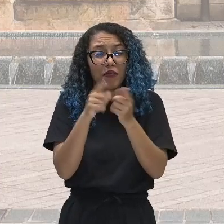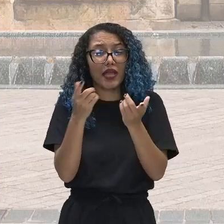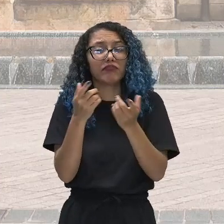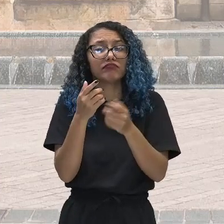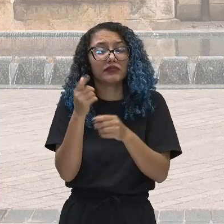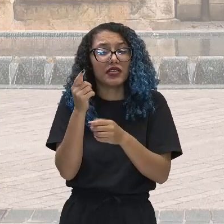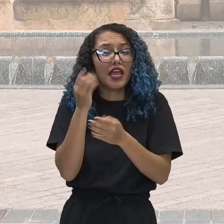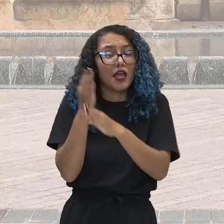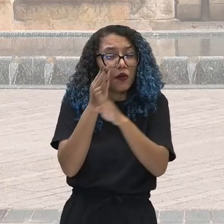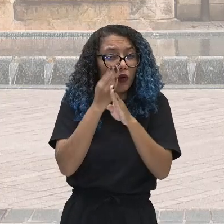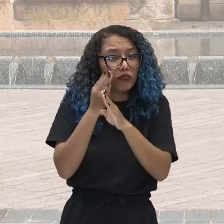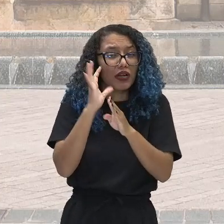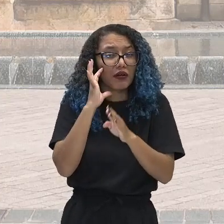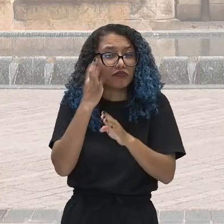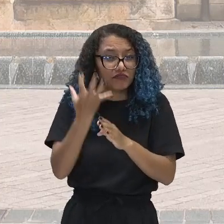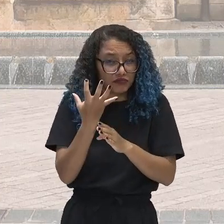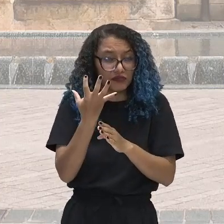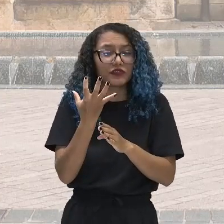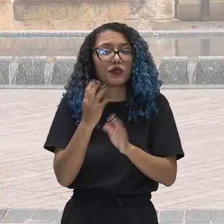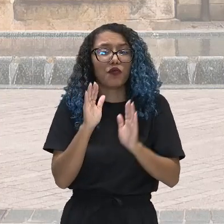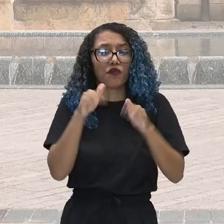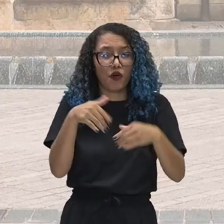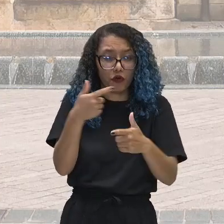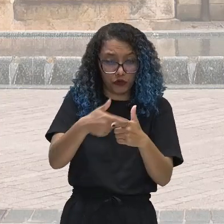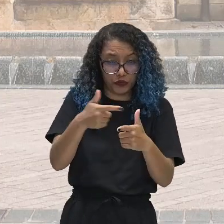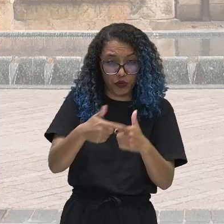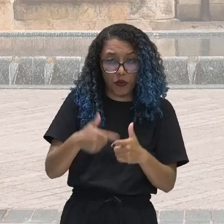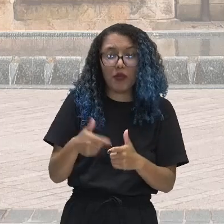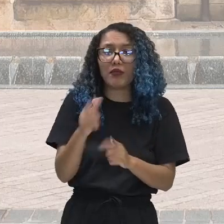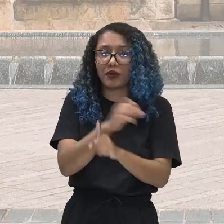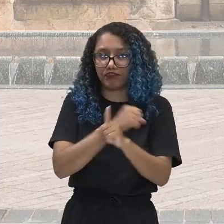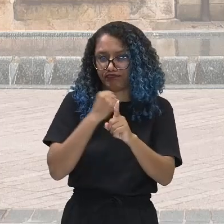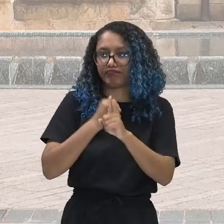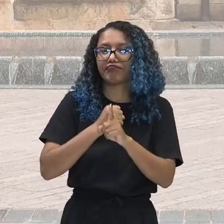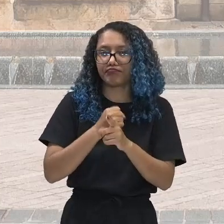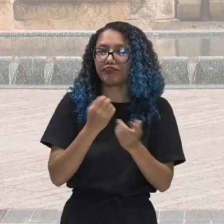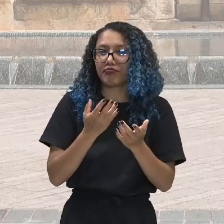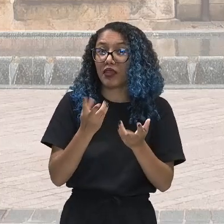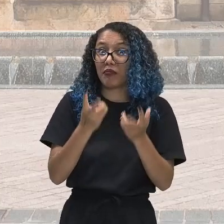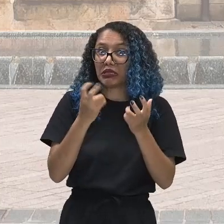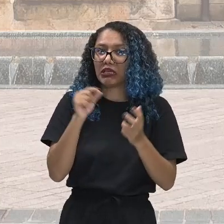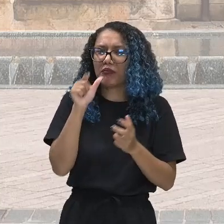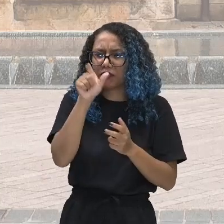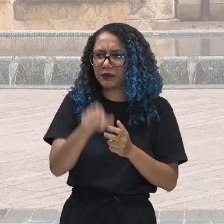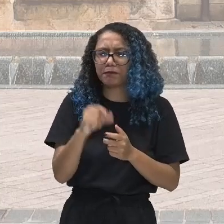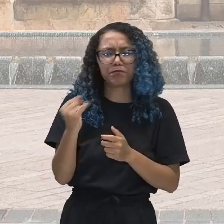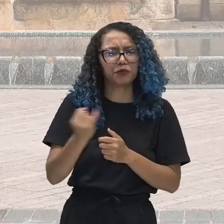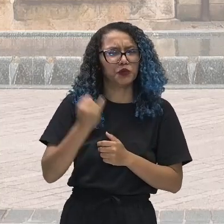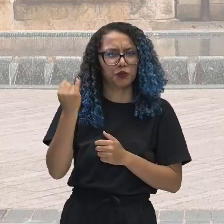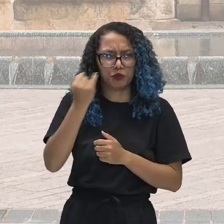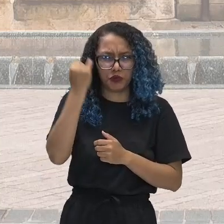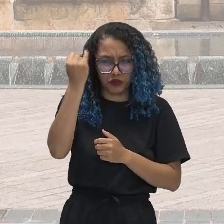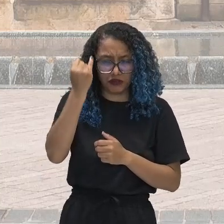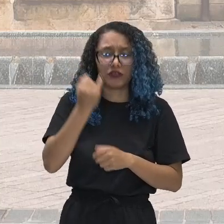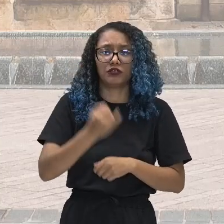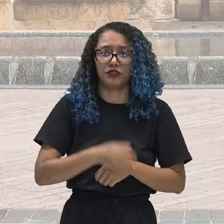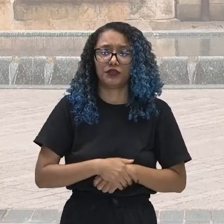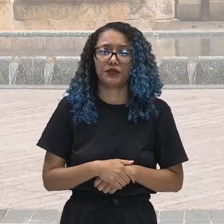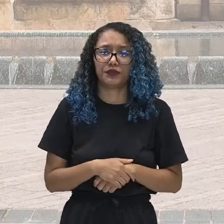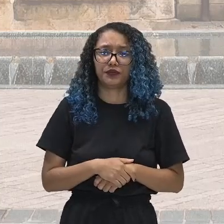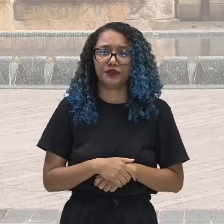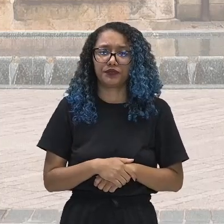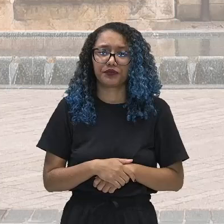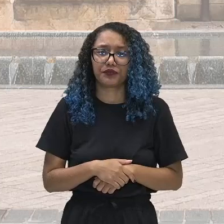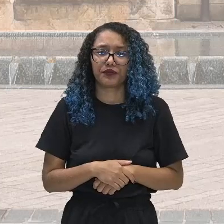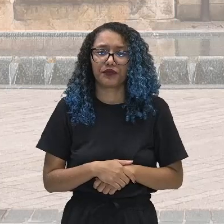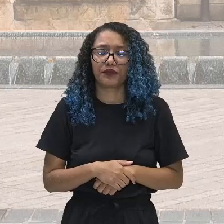problemas sociais. Percebam a importância desse autor que, a partir de agora, vamos comentar um